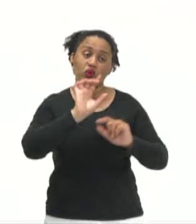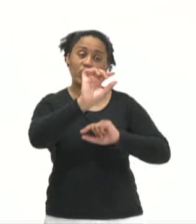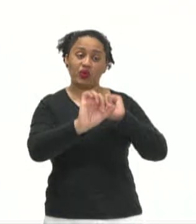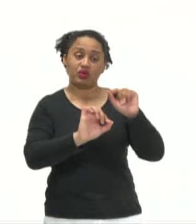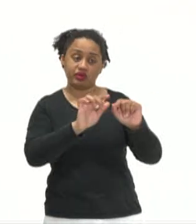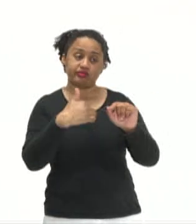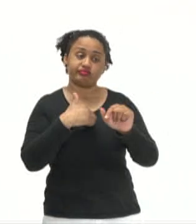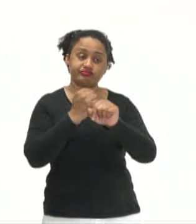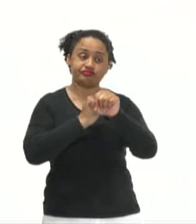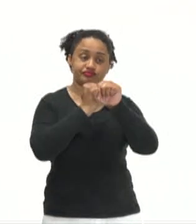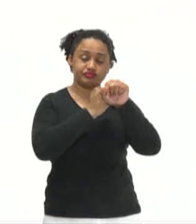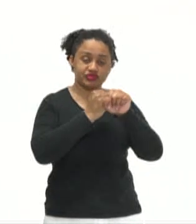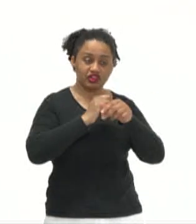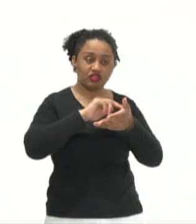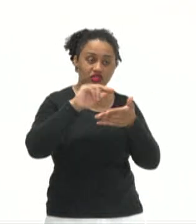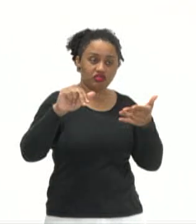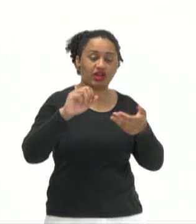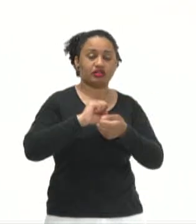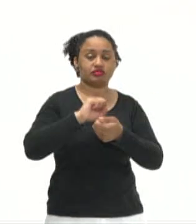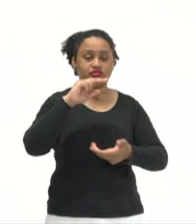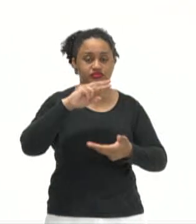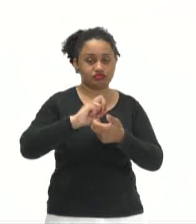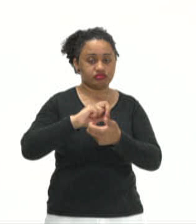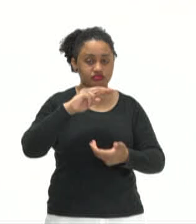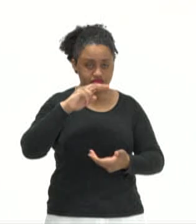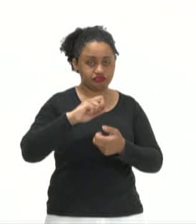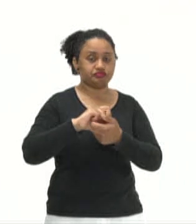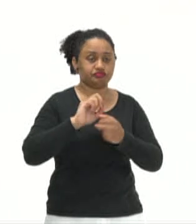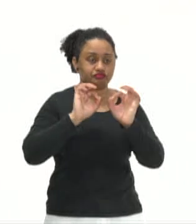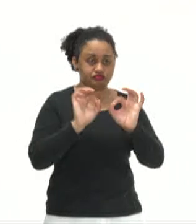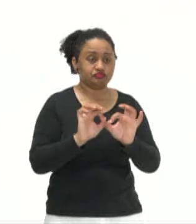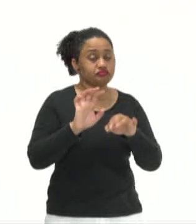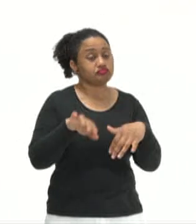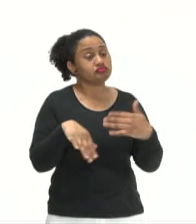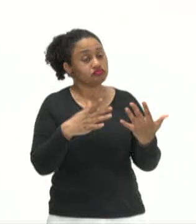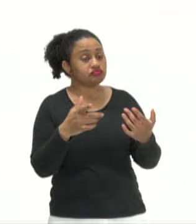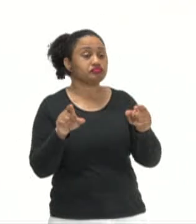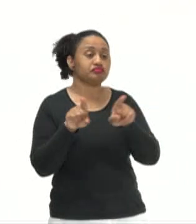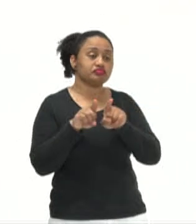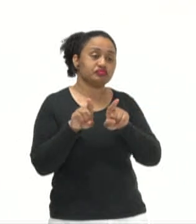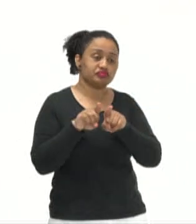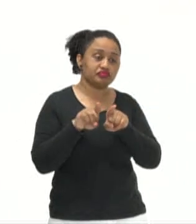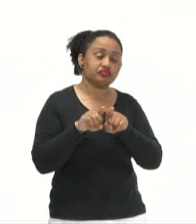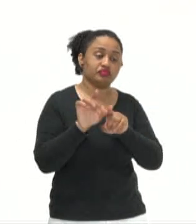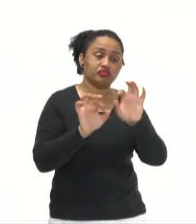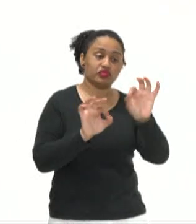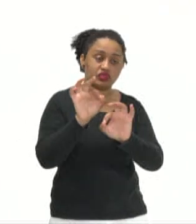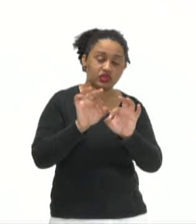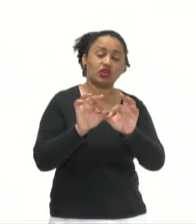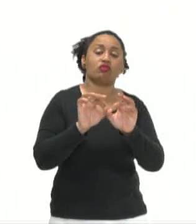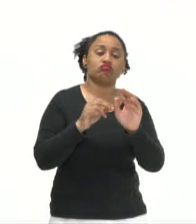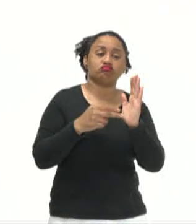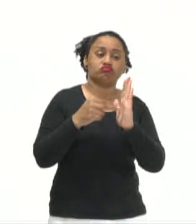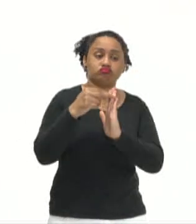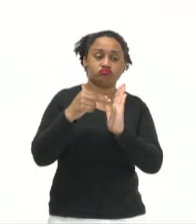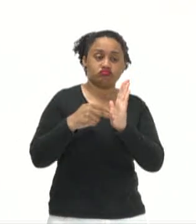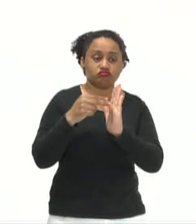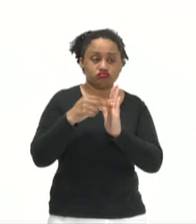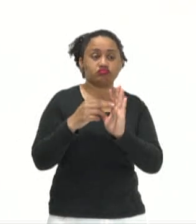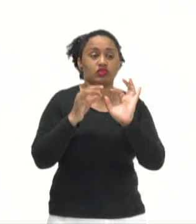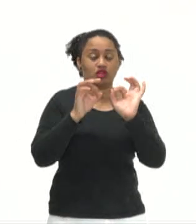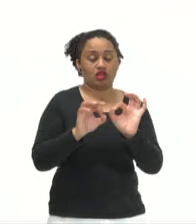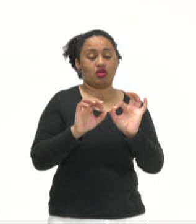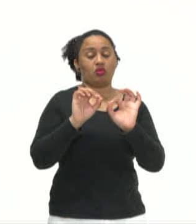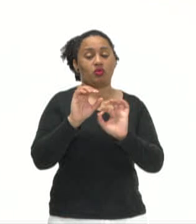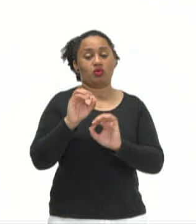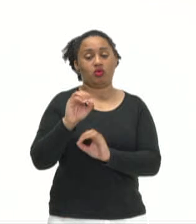era construir diferentes sólidos geométricos. Dentre eles, ela montou um prisma